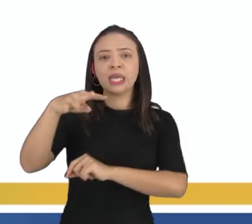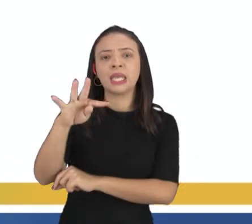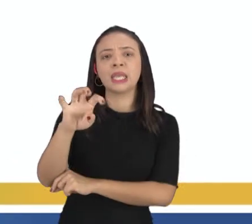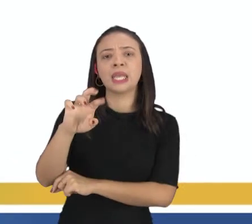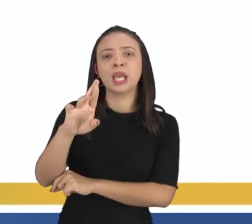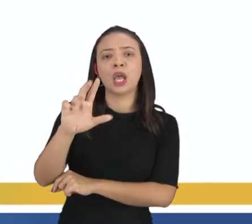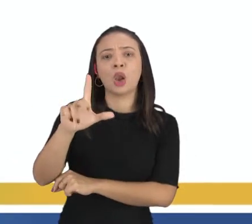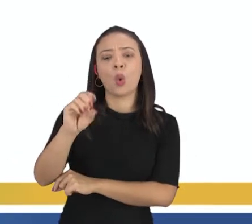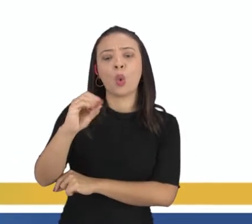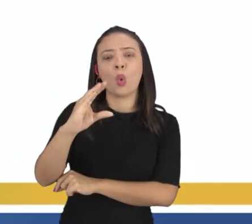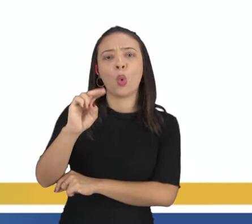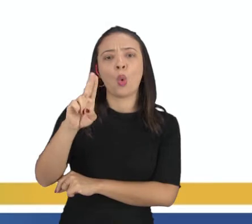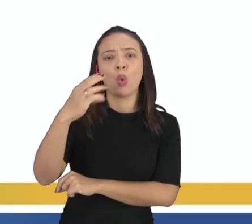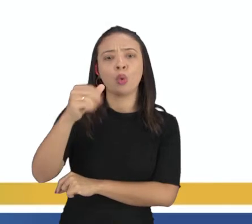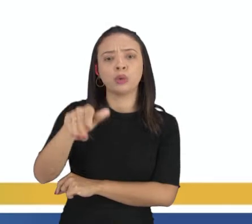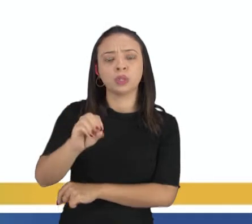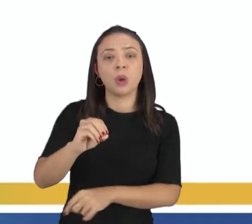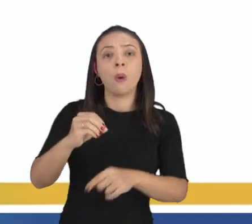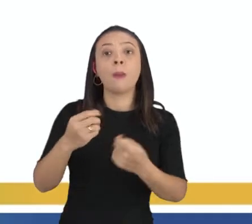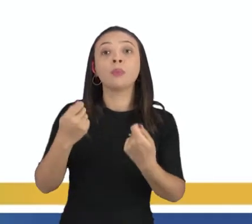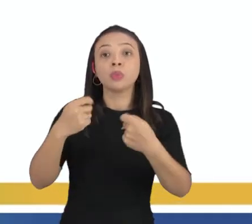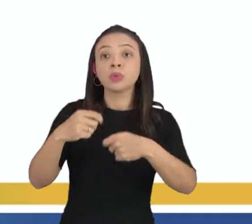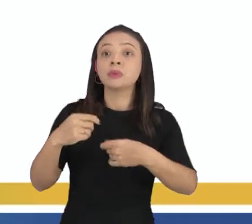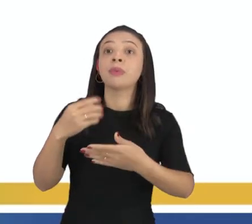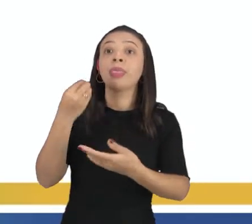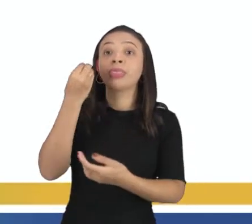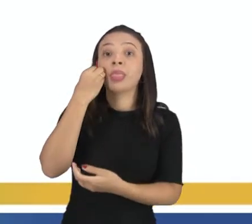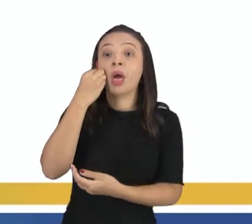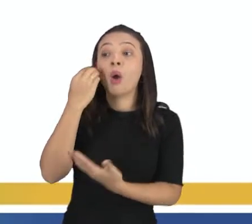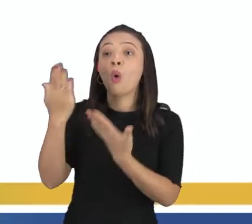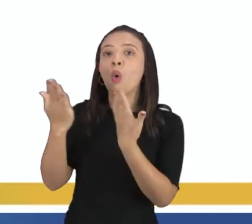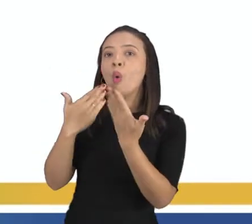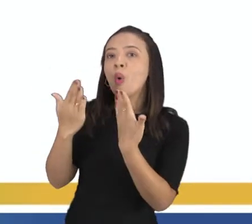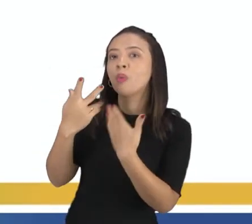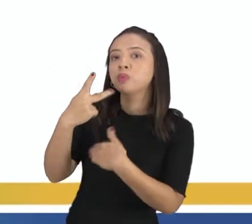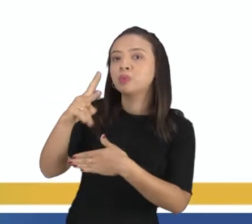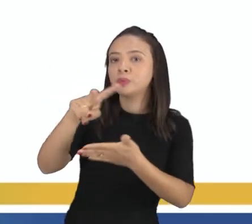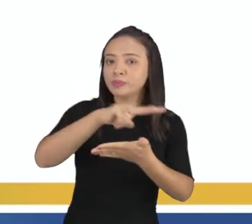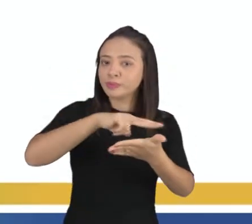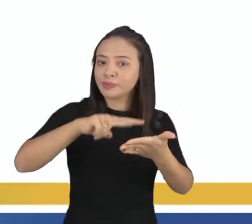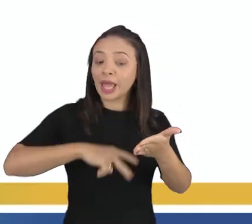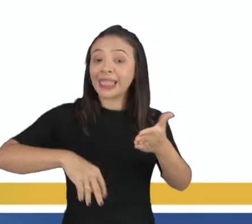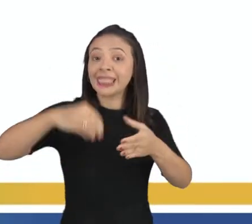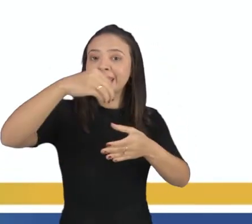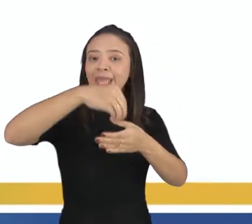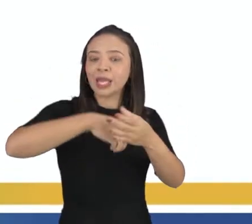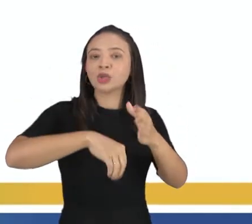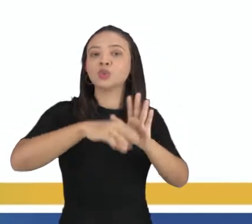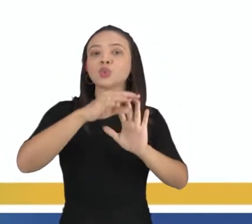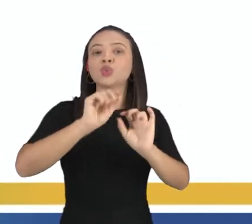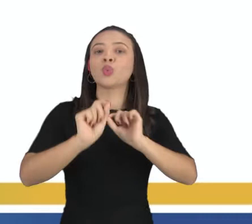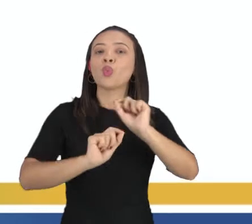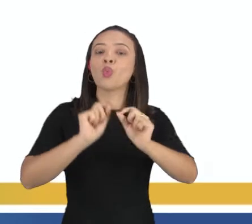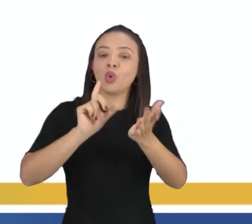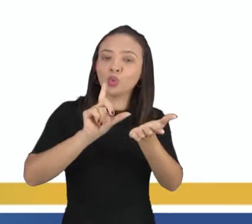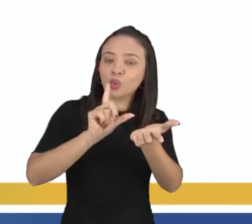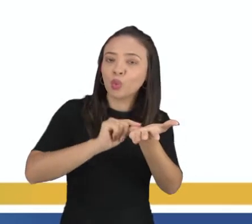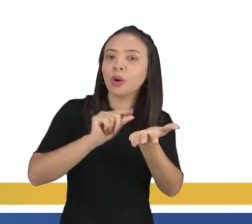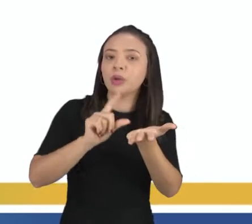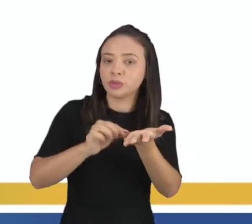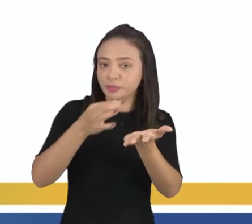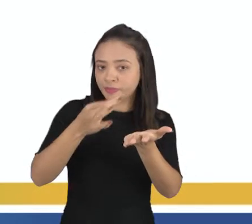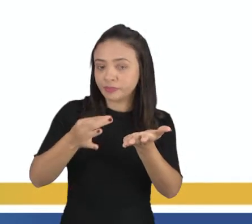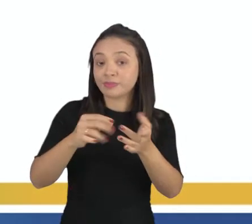interlocução? É o diálogo, né? Você pode tentar conversar com o seu leitor dentro do artigo de opinião. O nível